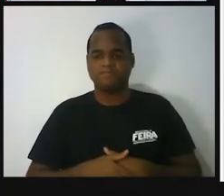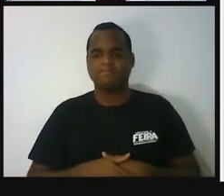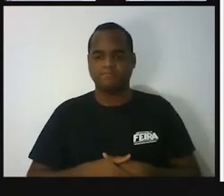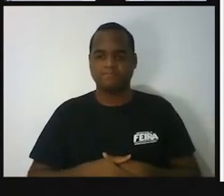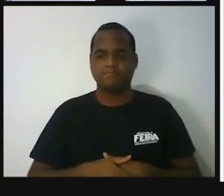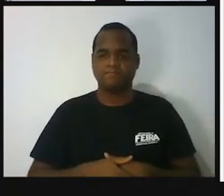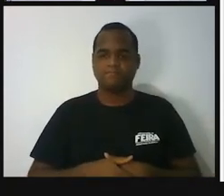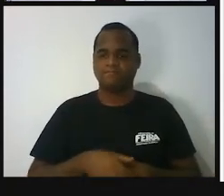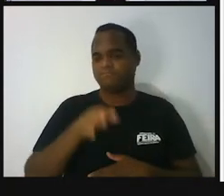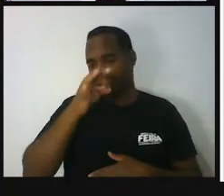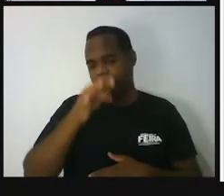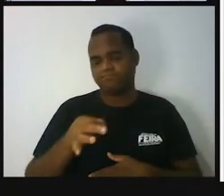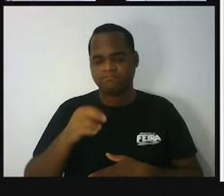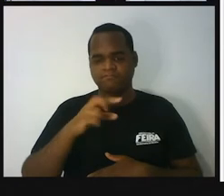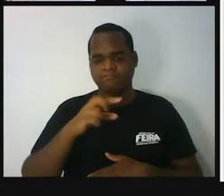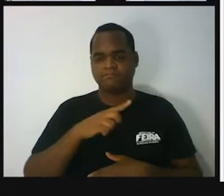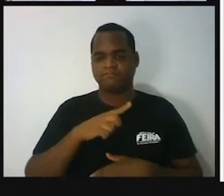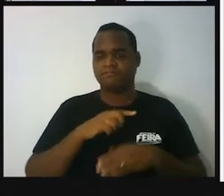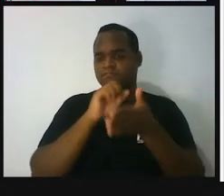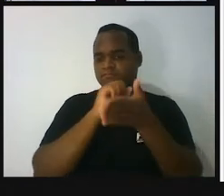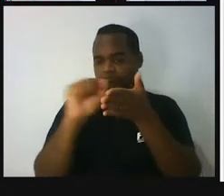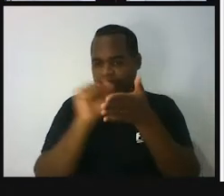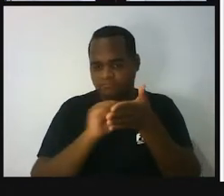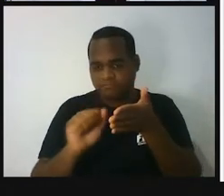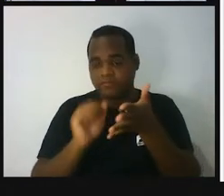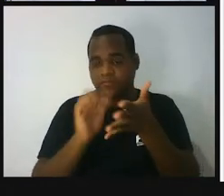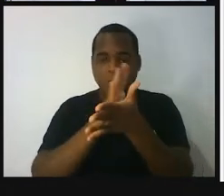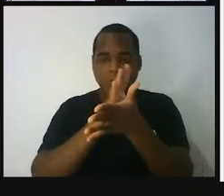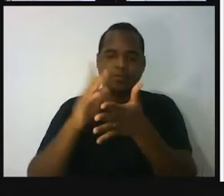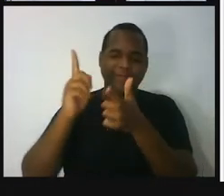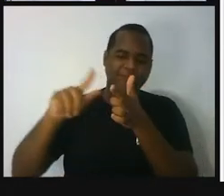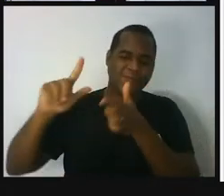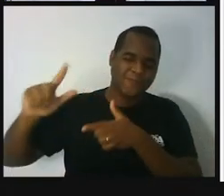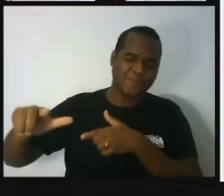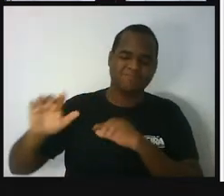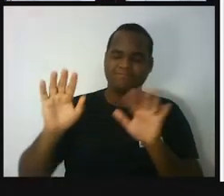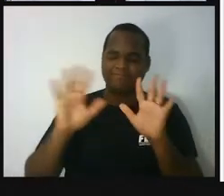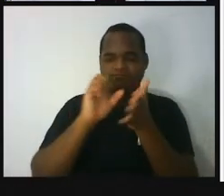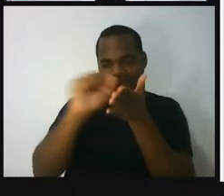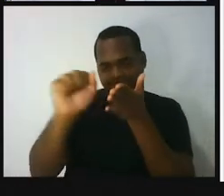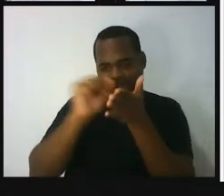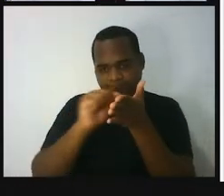Certo? Vou apagar alguns aqui que apareceram de forma repetida.